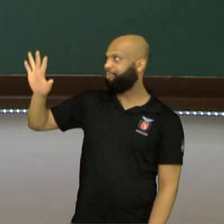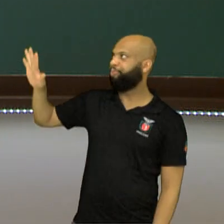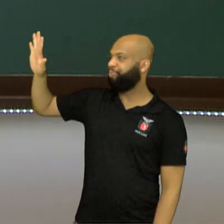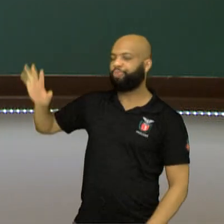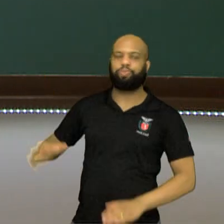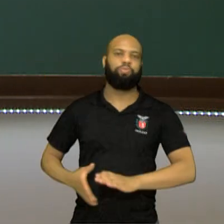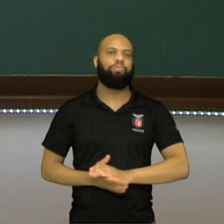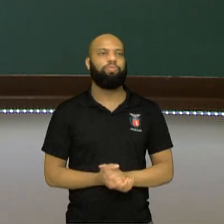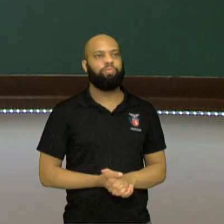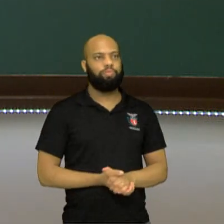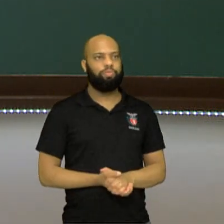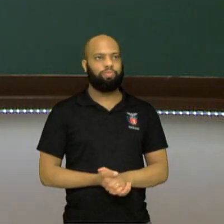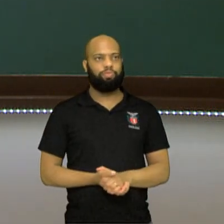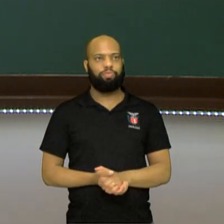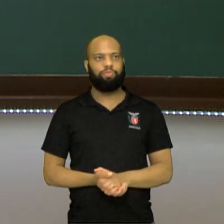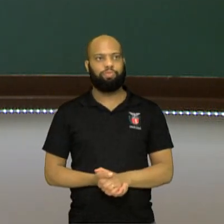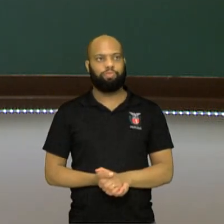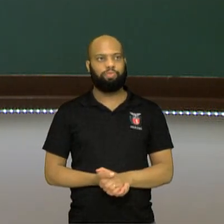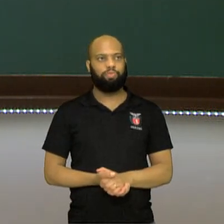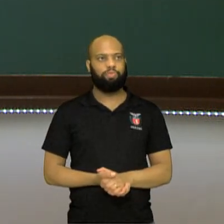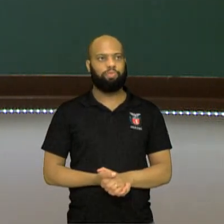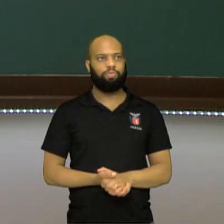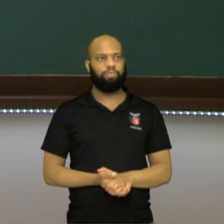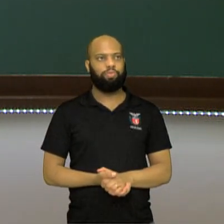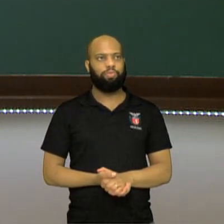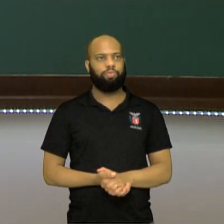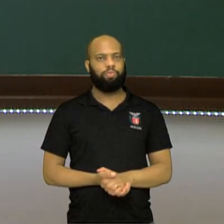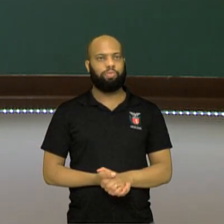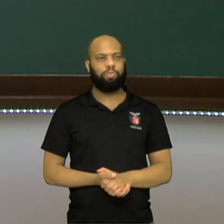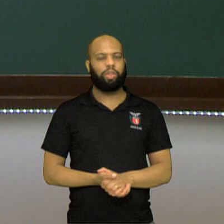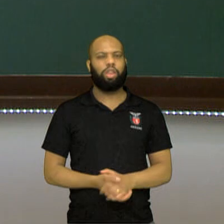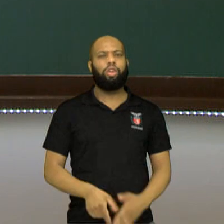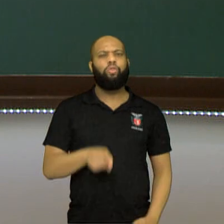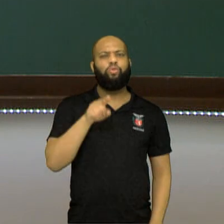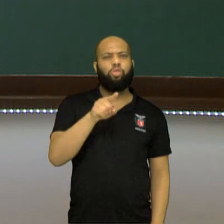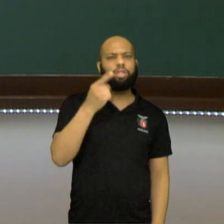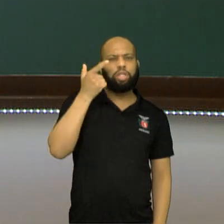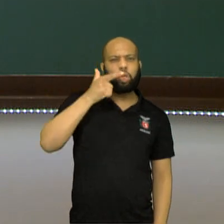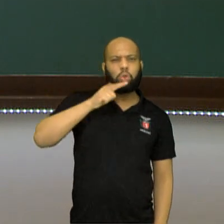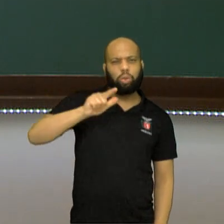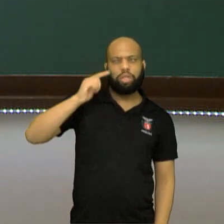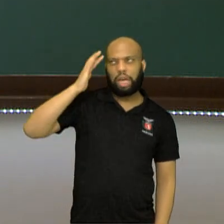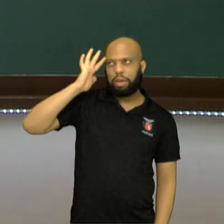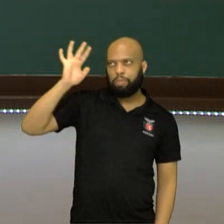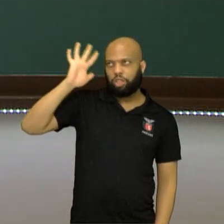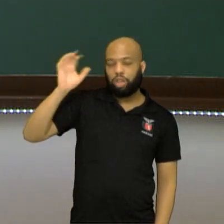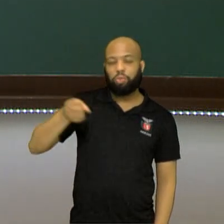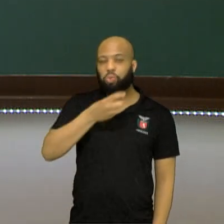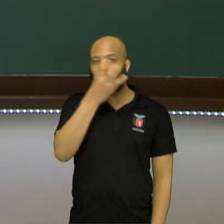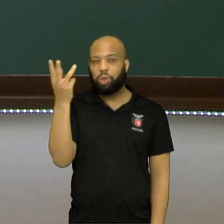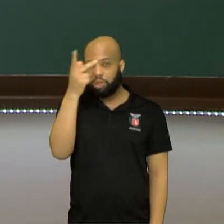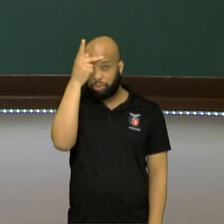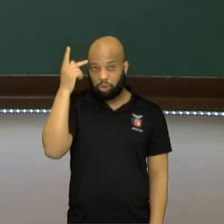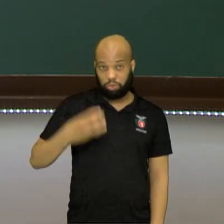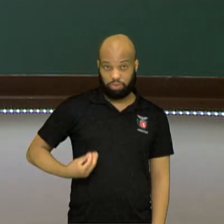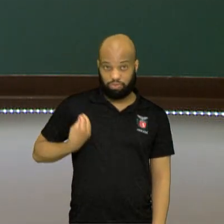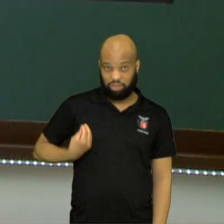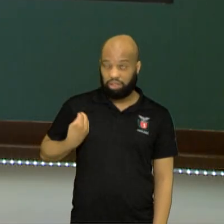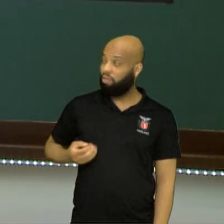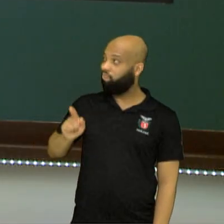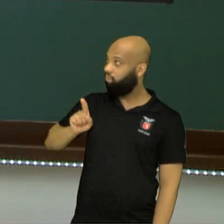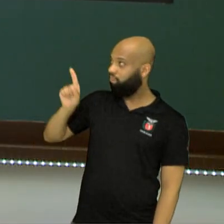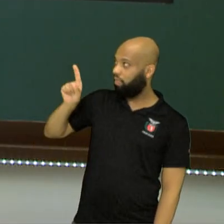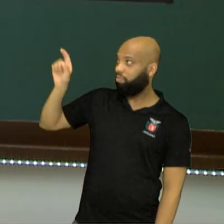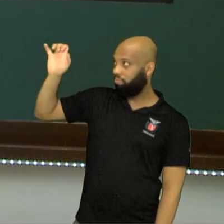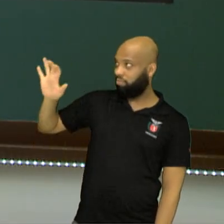europeia. Então vamos lá. Você consegue imaginar quantas pessoas vivem no continente europeu?